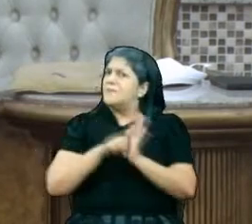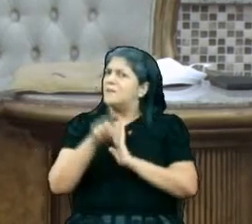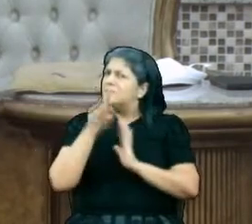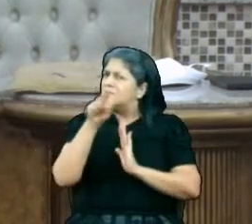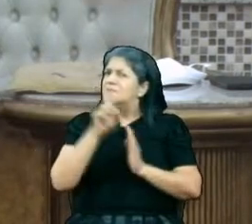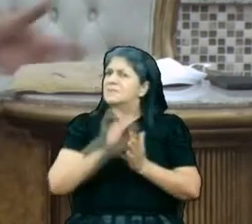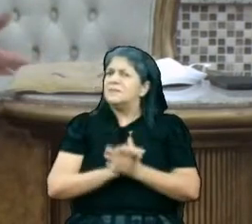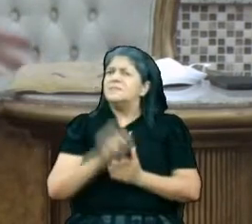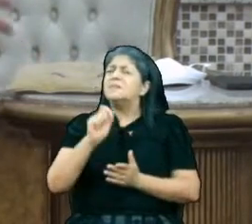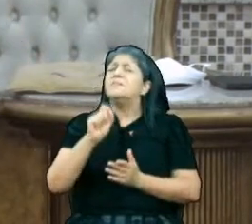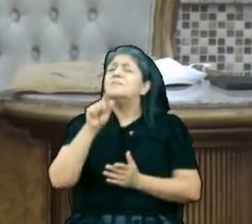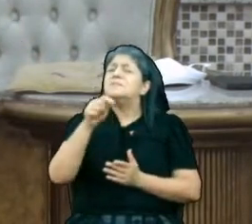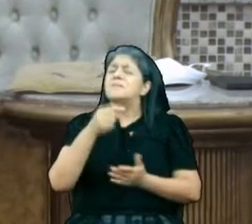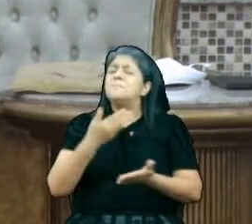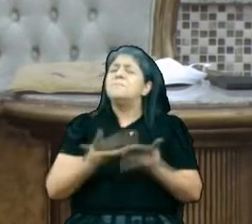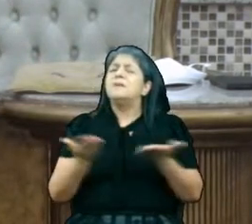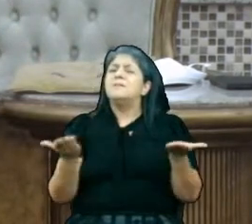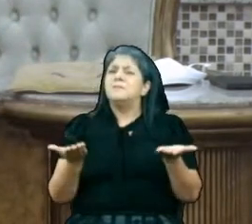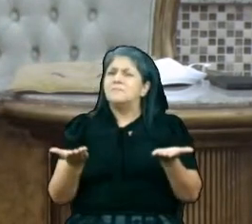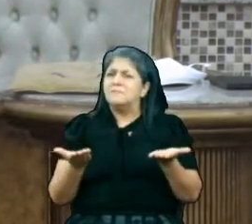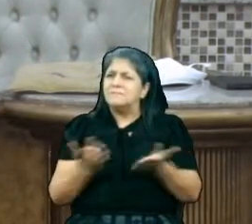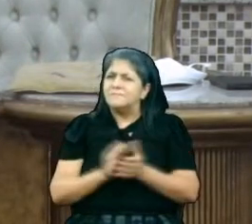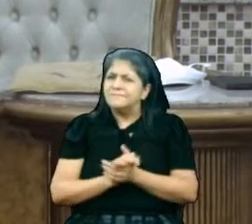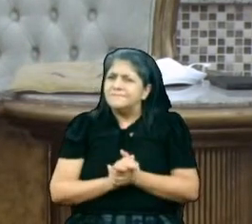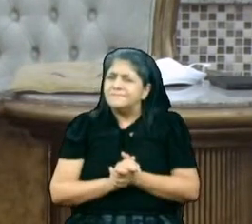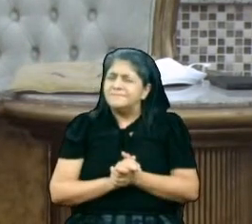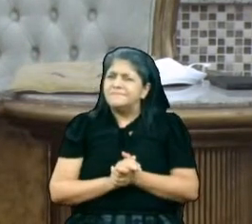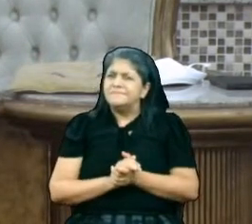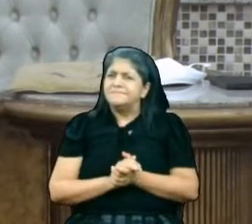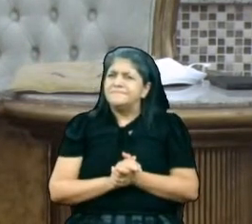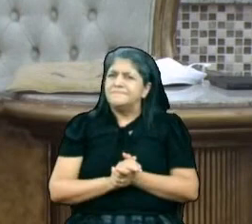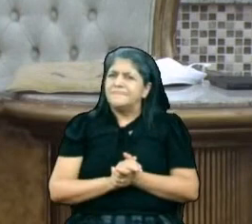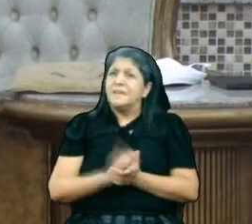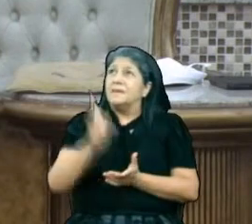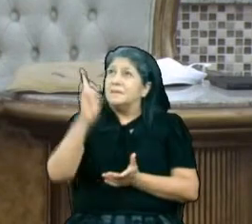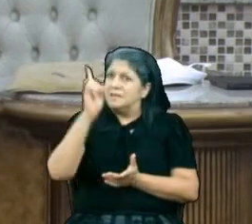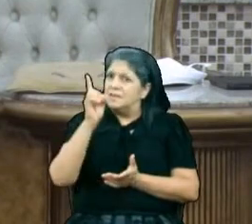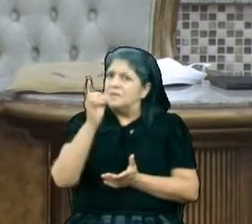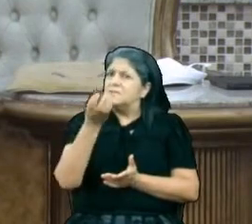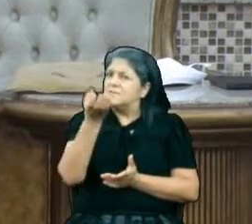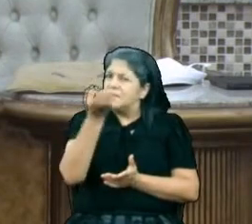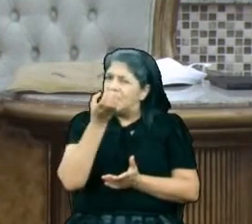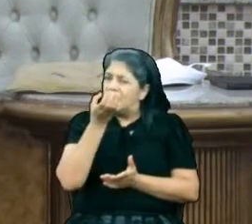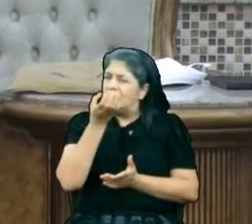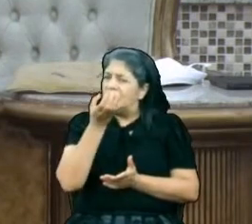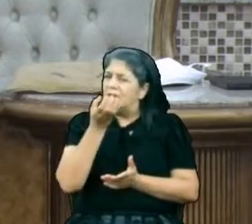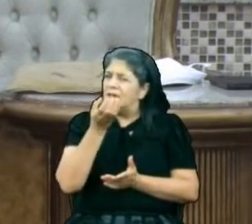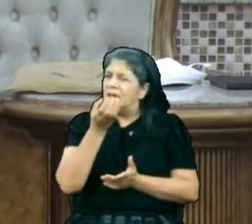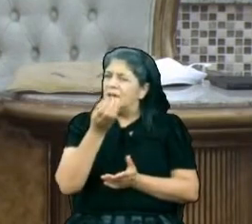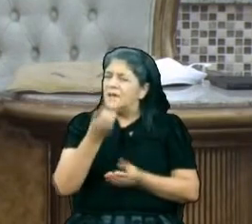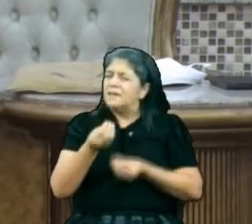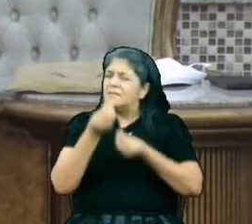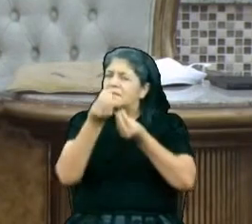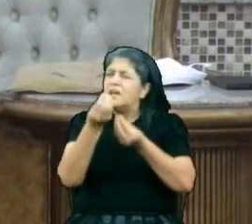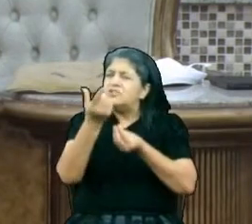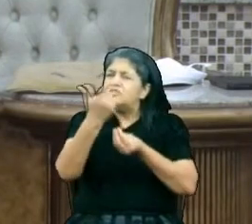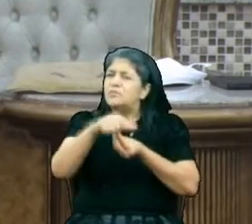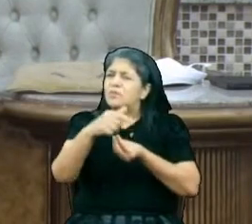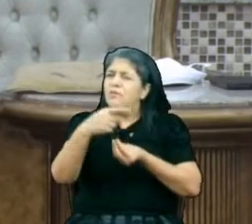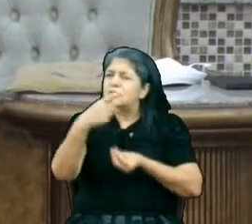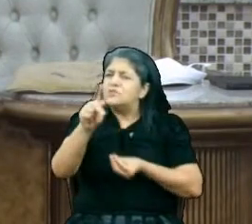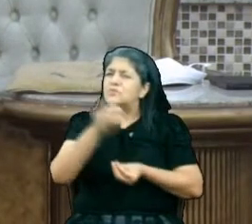que seja fã de mil Antes da pandemia e Deus quer te restituir hoje